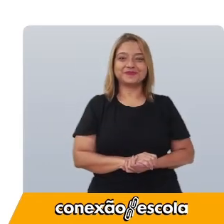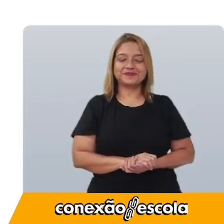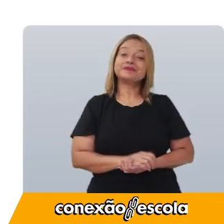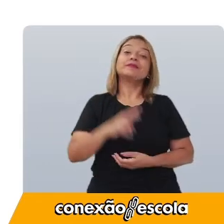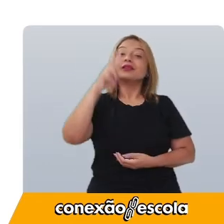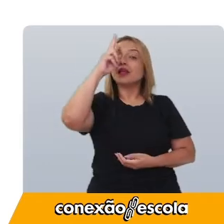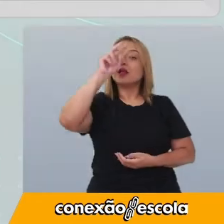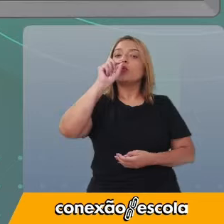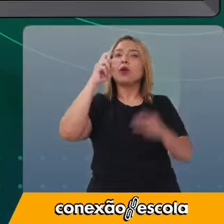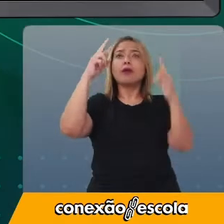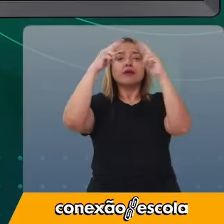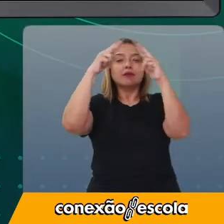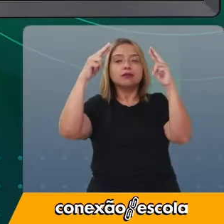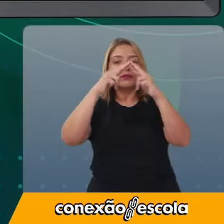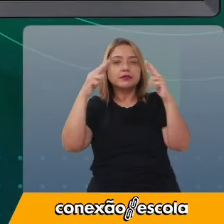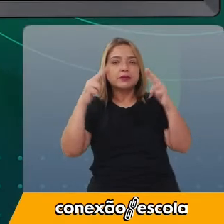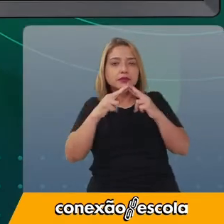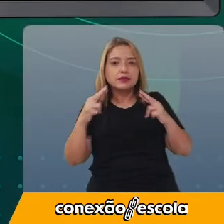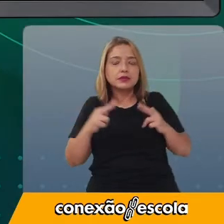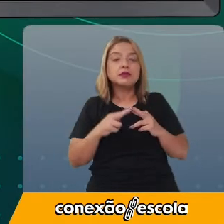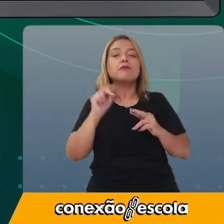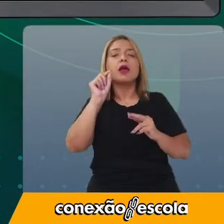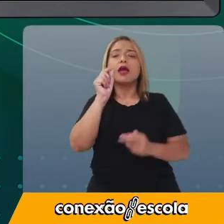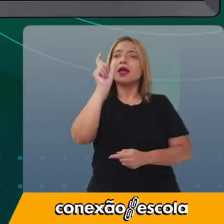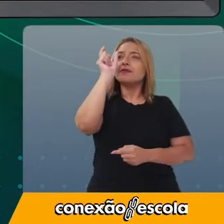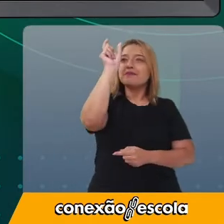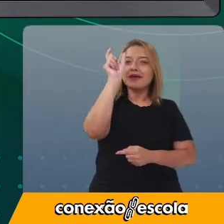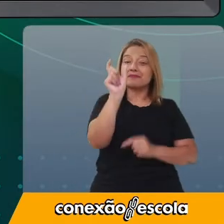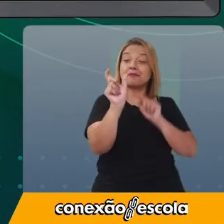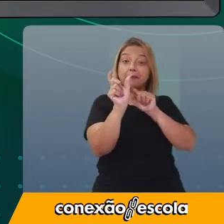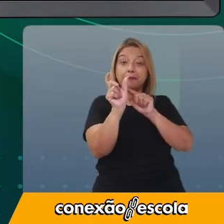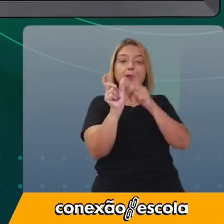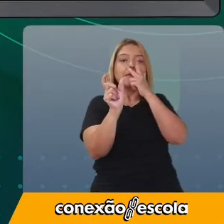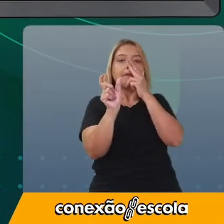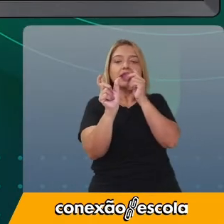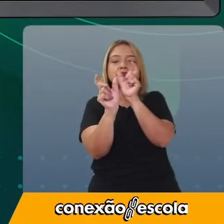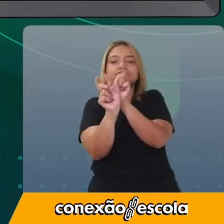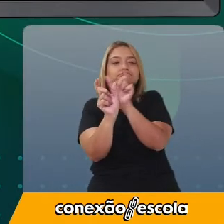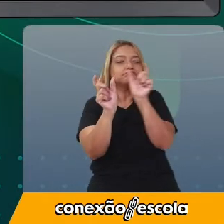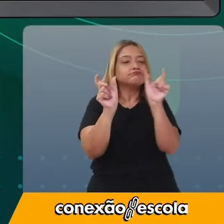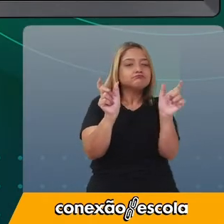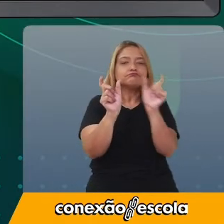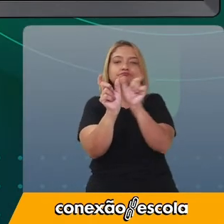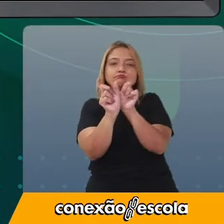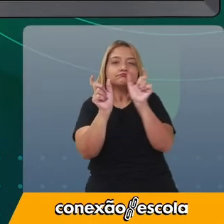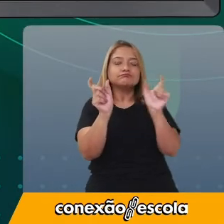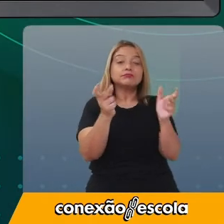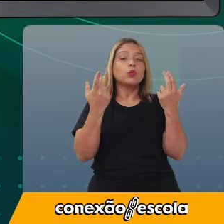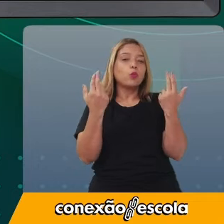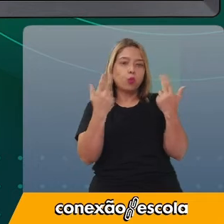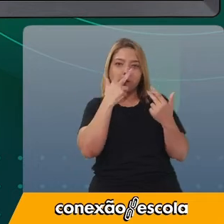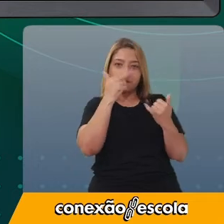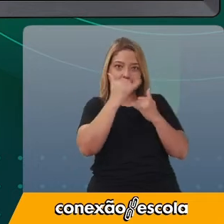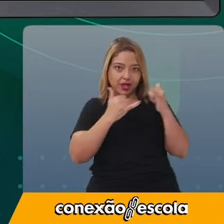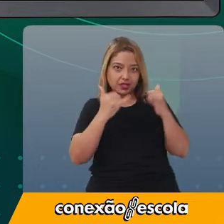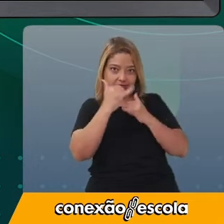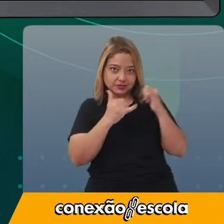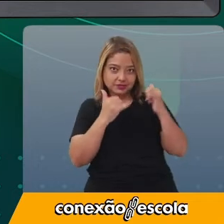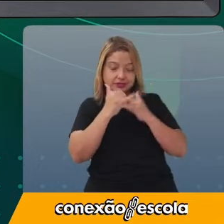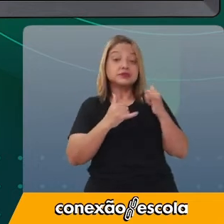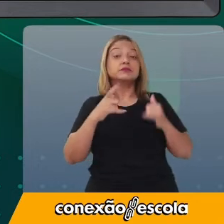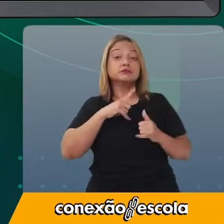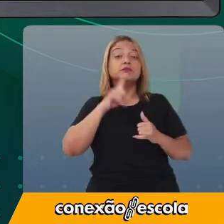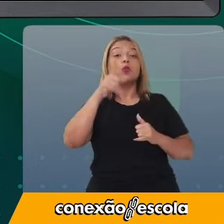Lembrando que as rimas são pedacinhos parecidos. Então, a palavra é dividida